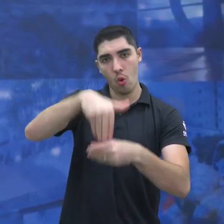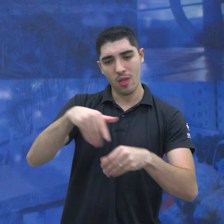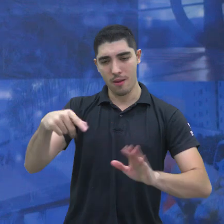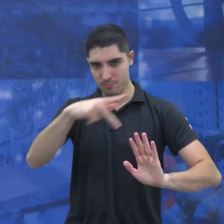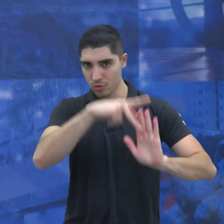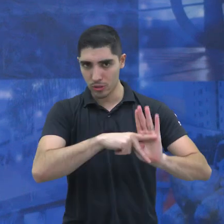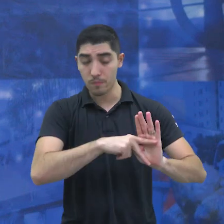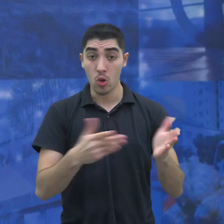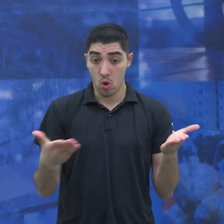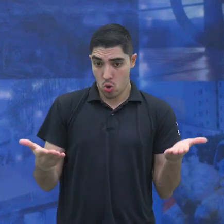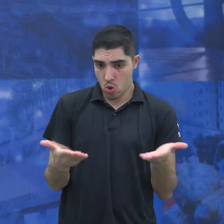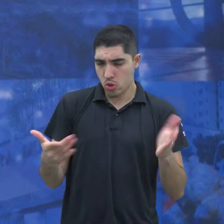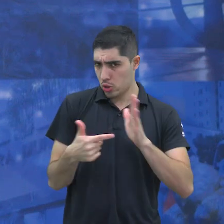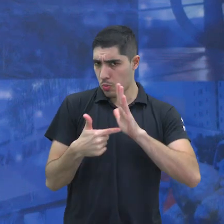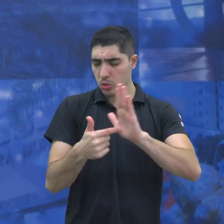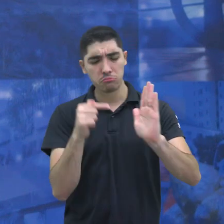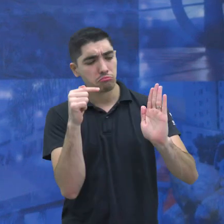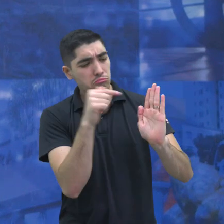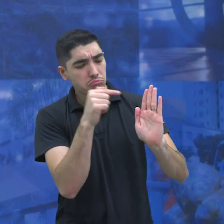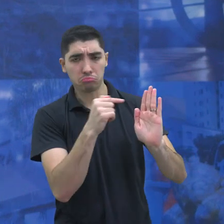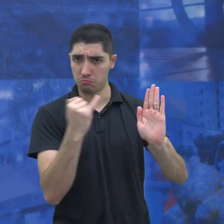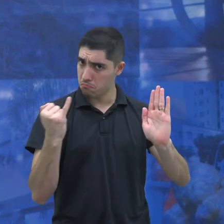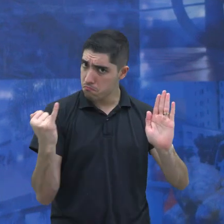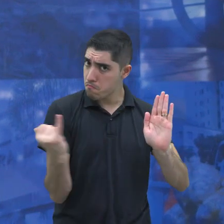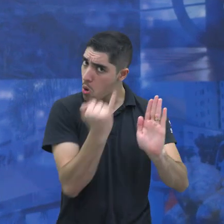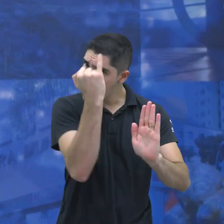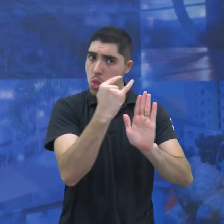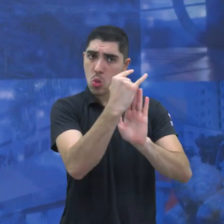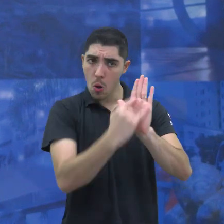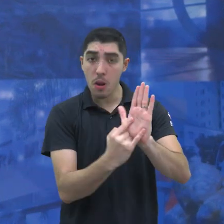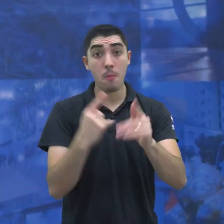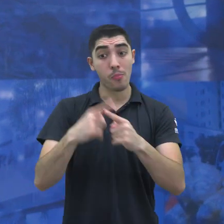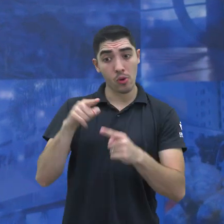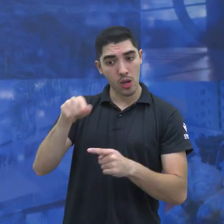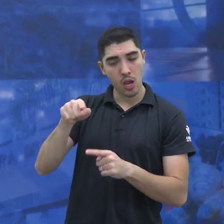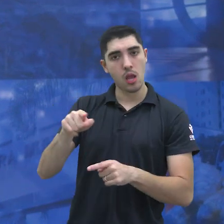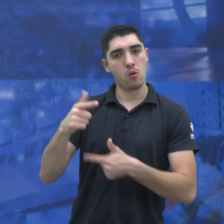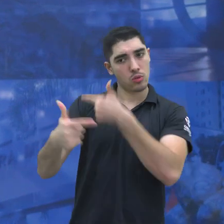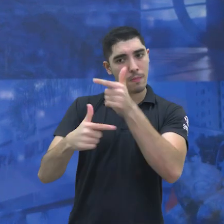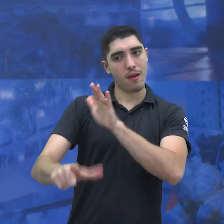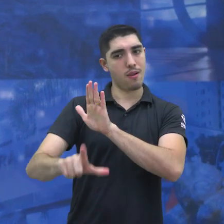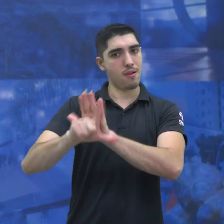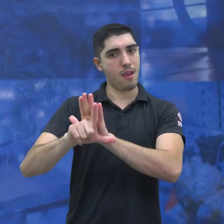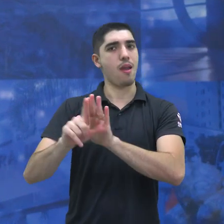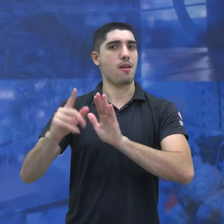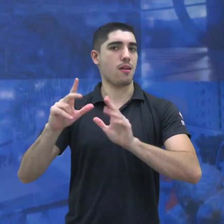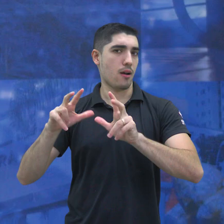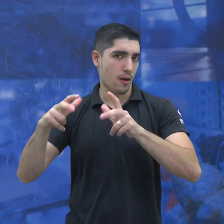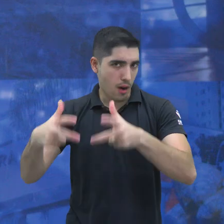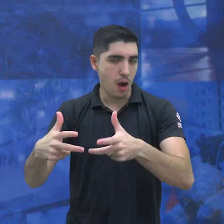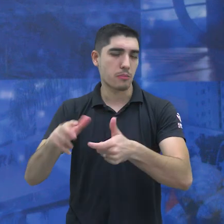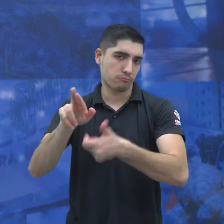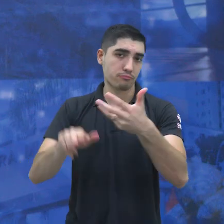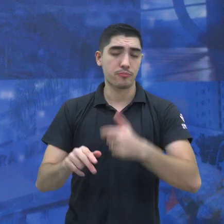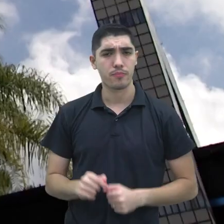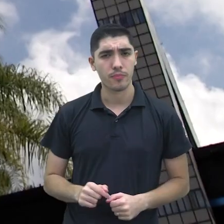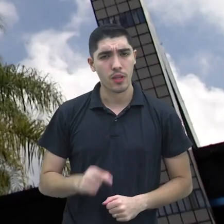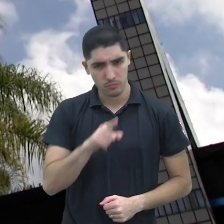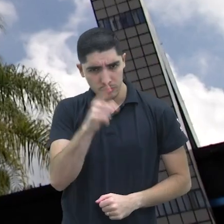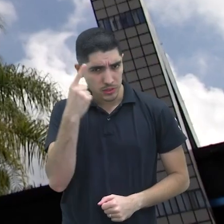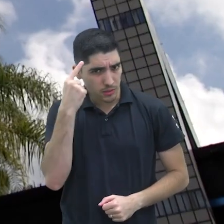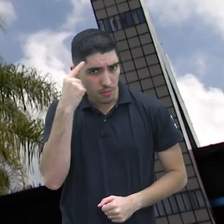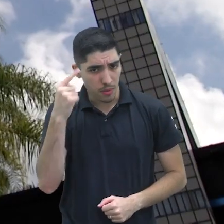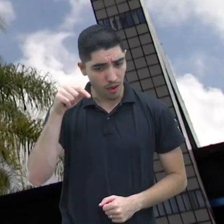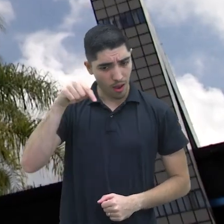primeira reportagem do Ação Parlamentar de hoje, vamos conhecer melhor esse documento tão importante para o funcionamento do Legislativo.